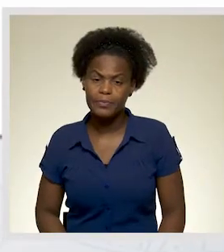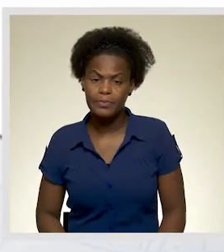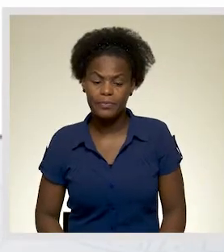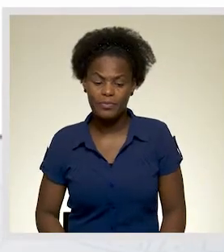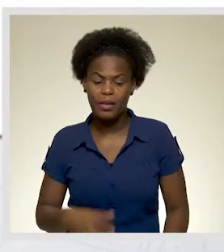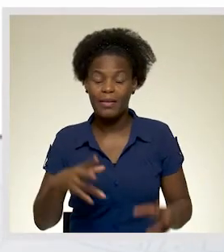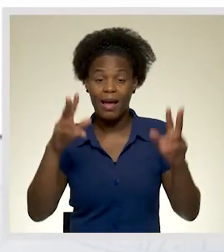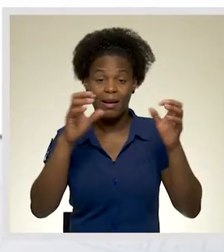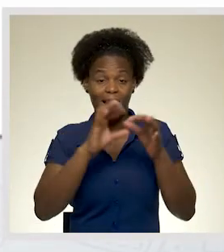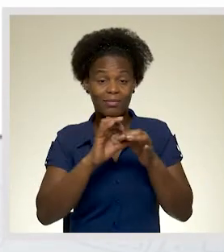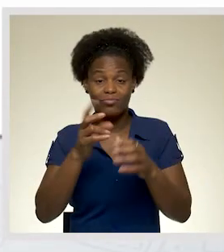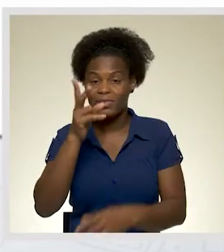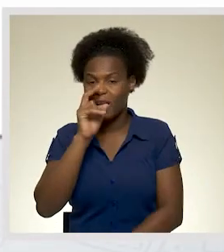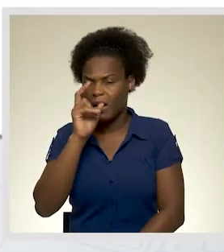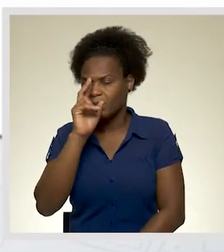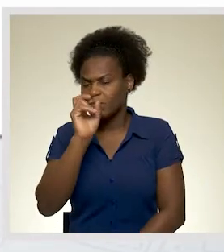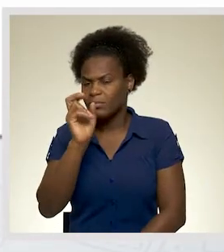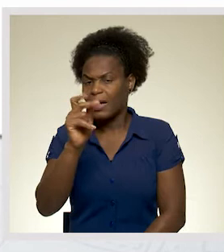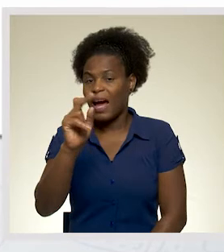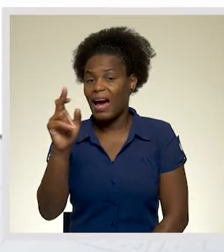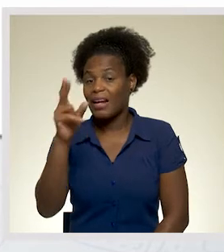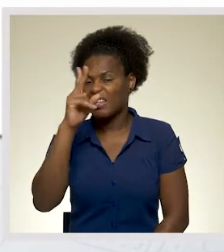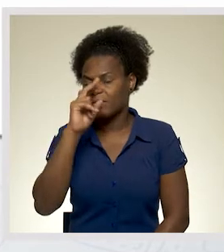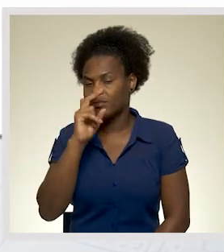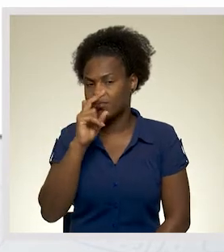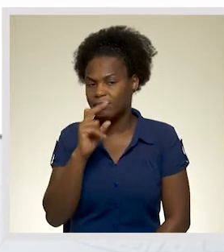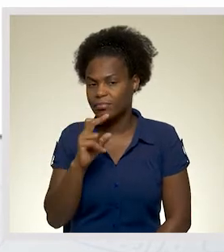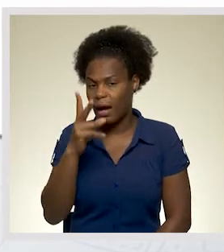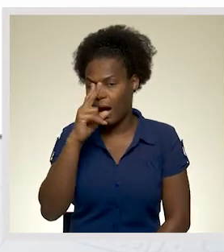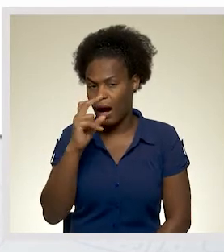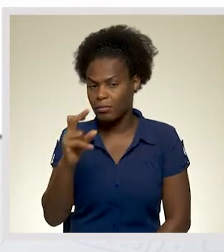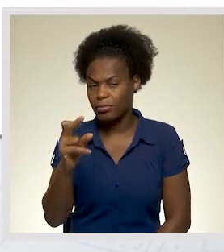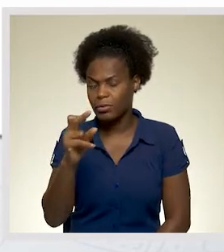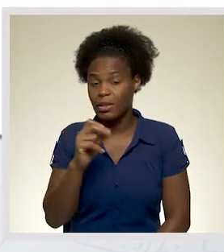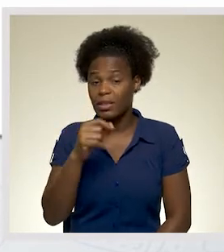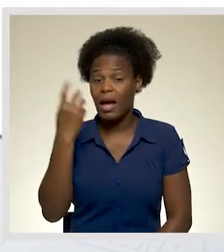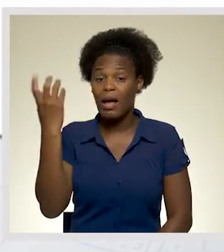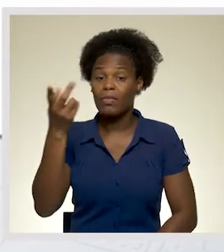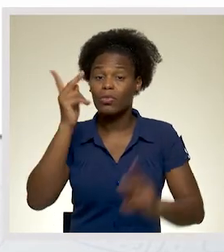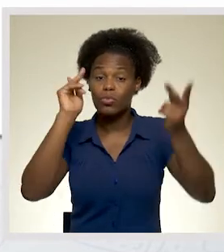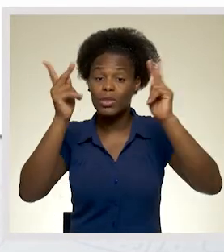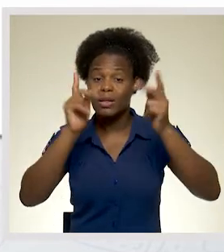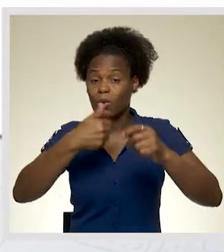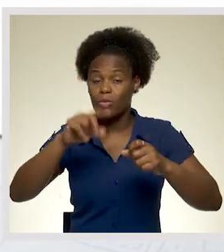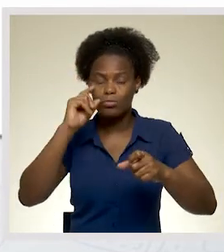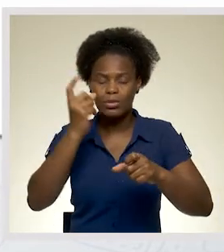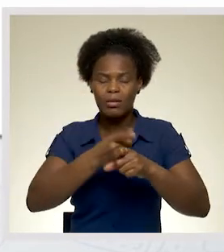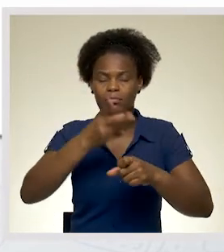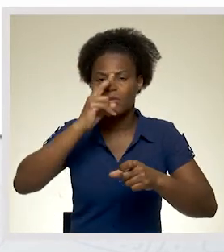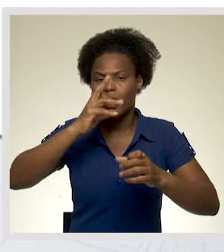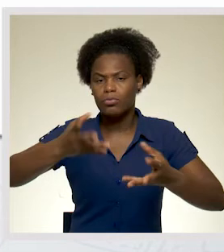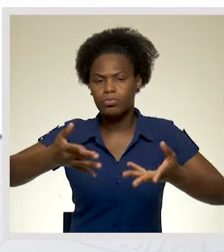ar. No ar, temos, no ambiente industrial, controlar os gases